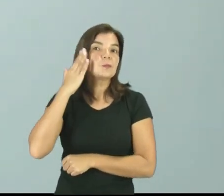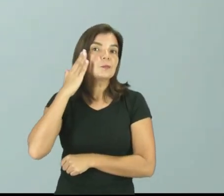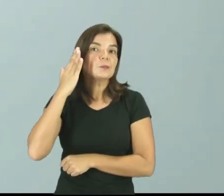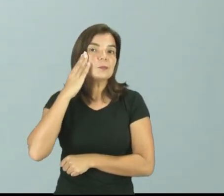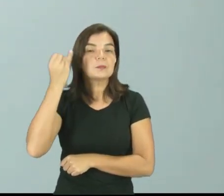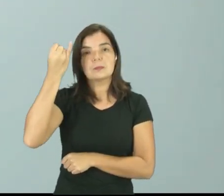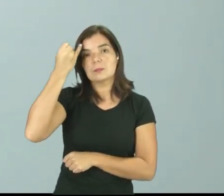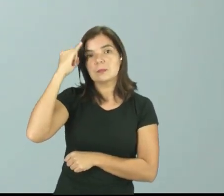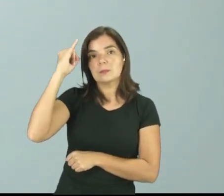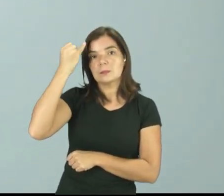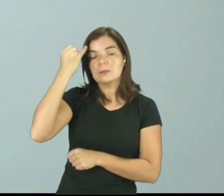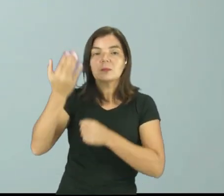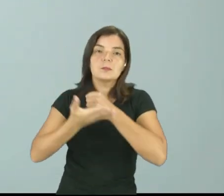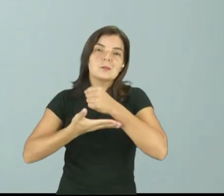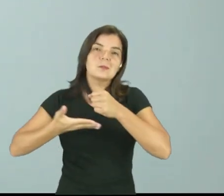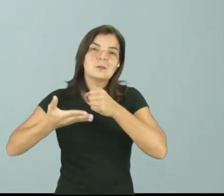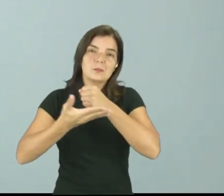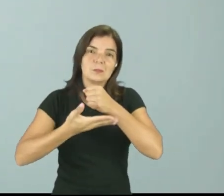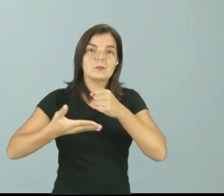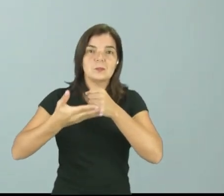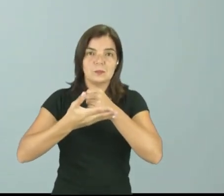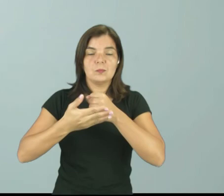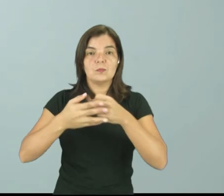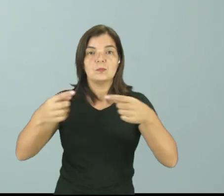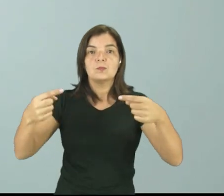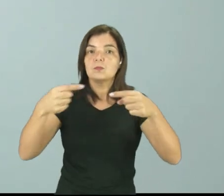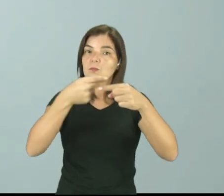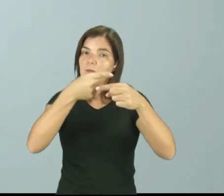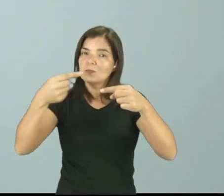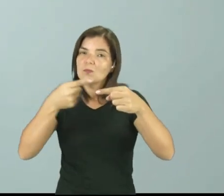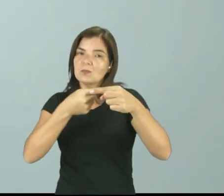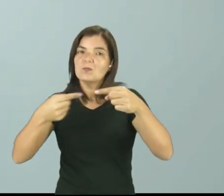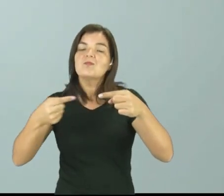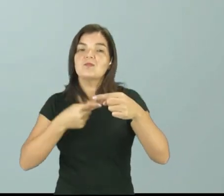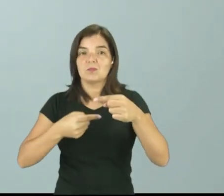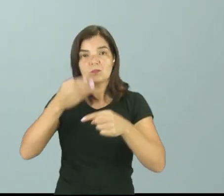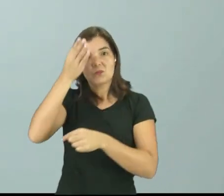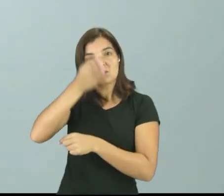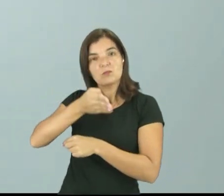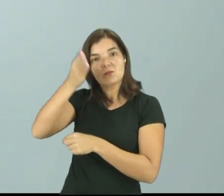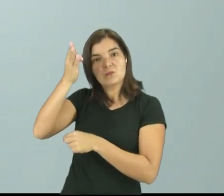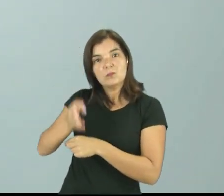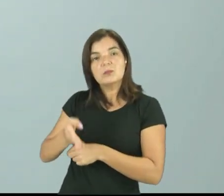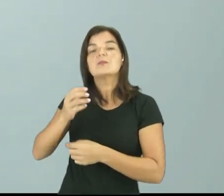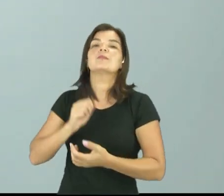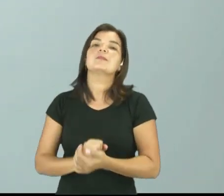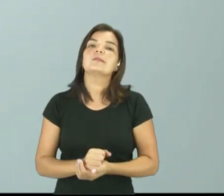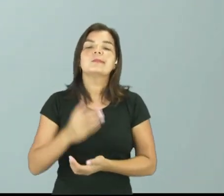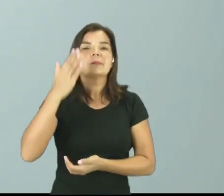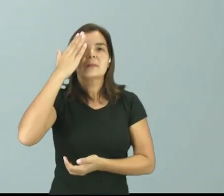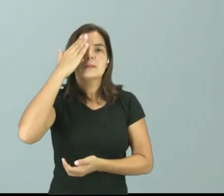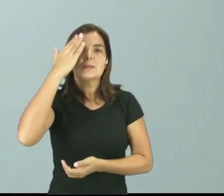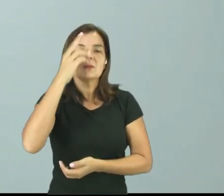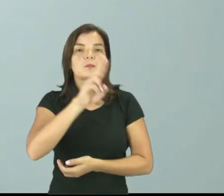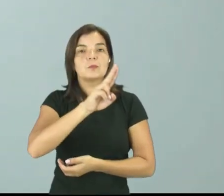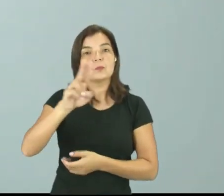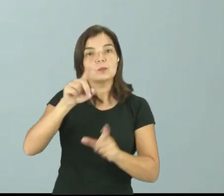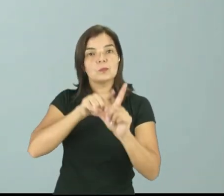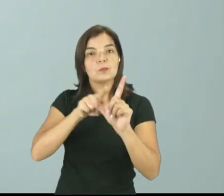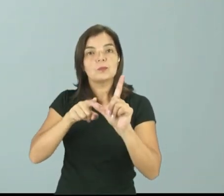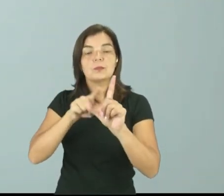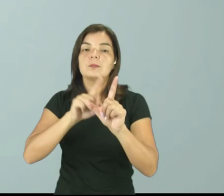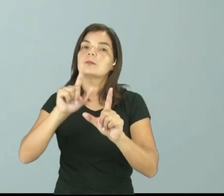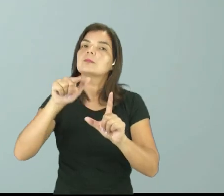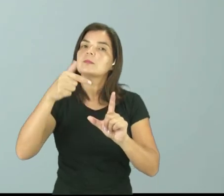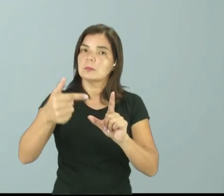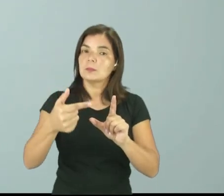compreendido a ideia básica de um feixe de retas paralelas intersectadas por uma transversal, entendido o nome dos ângulos.